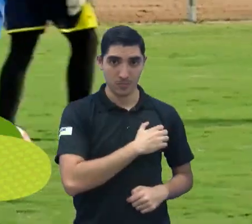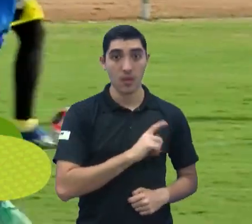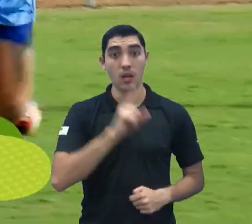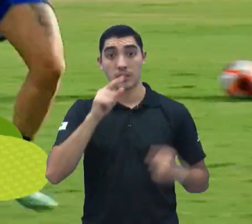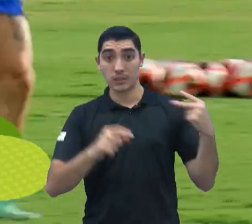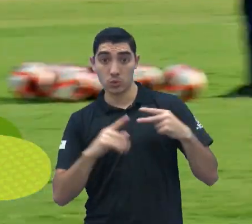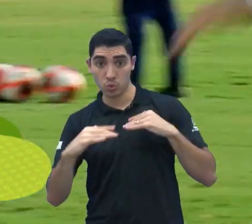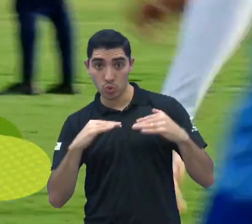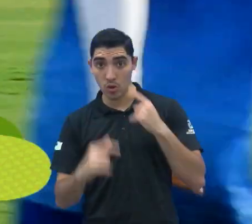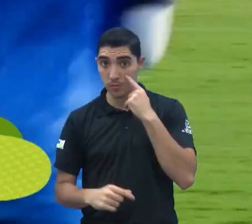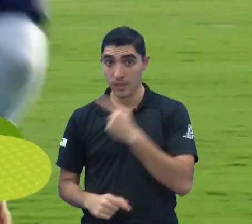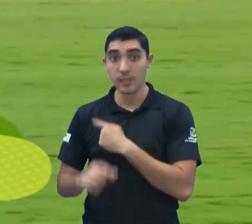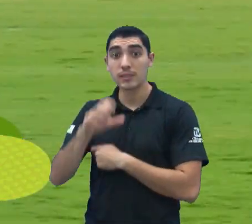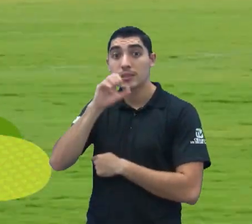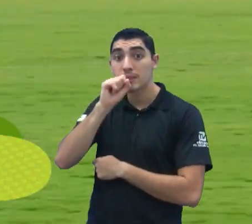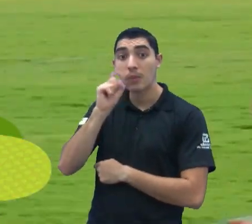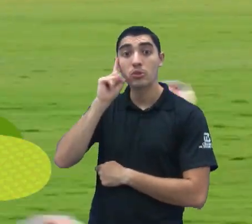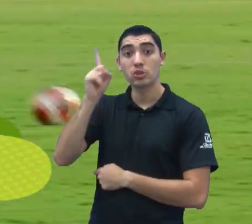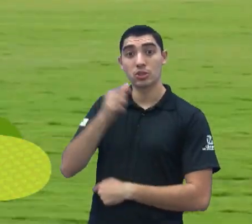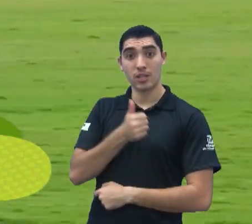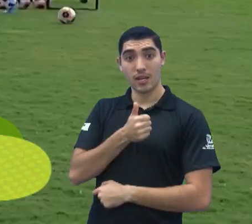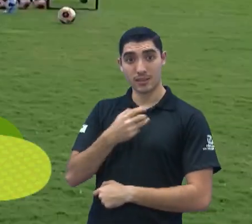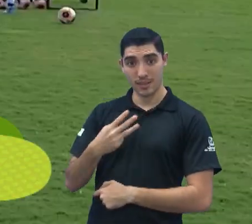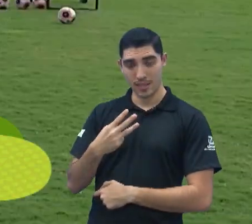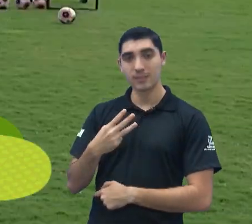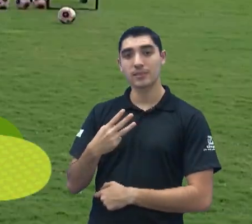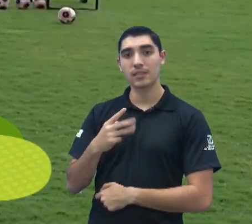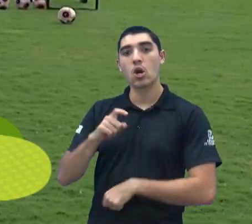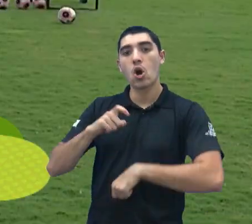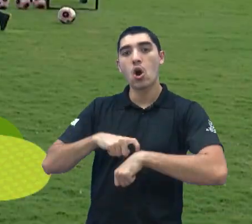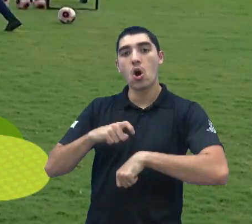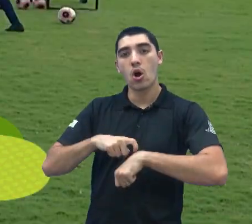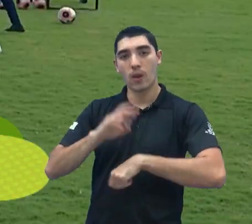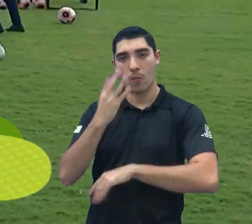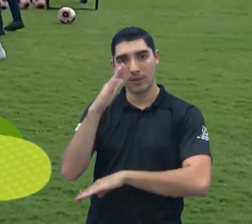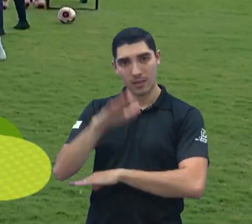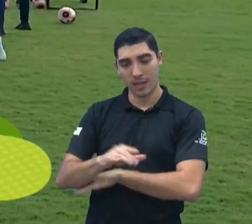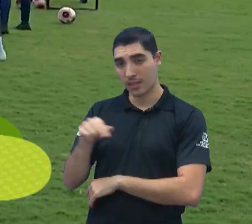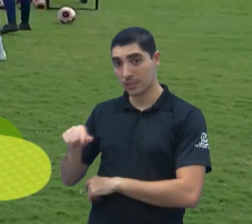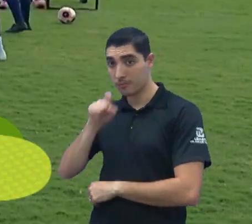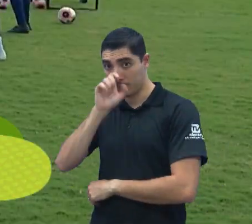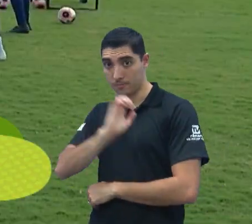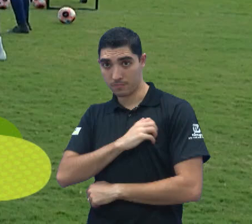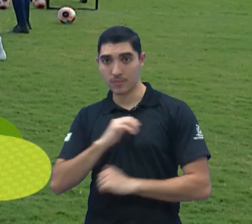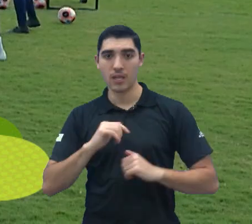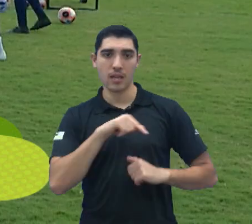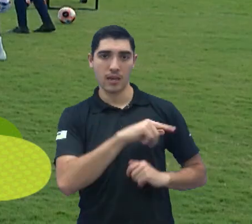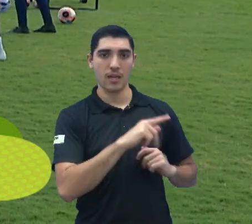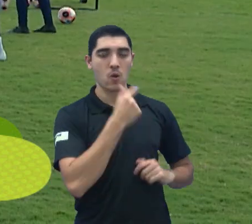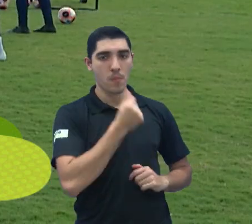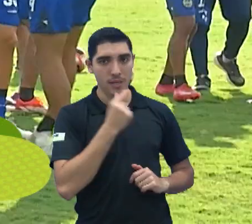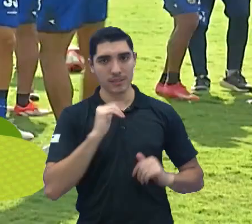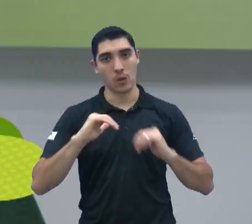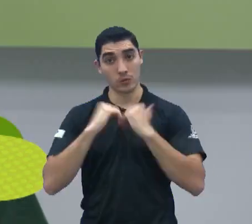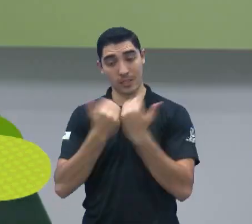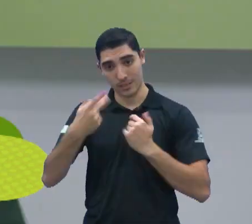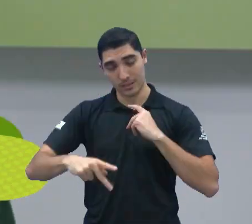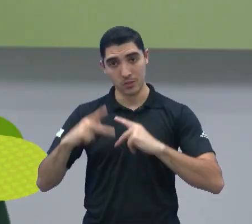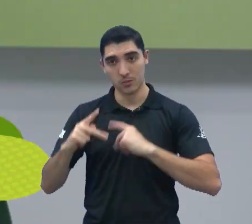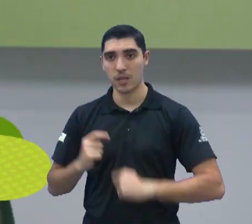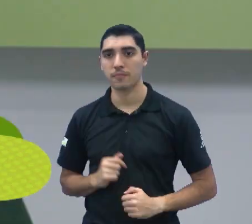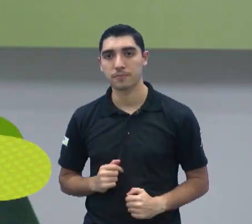sábado, dia 13, 16 horas, no estádio Martins Pereira, Paulito. Bom, Vieira, o Comercial ele chega com uma